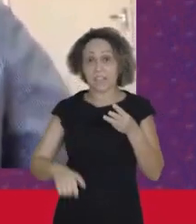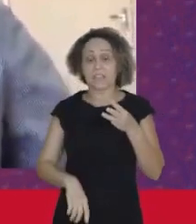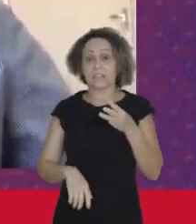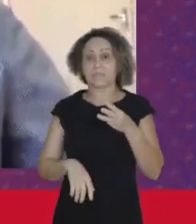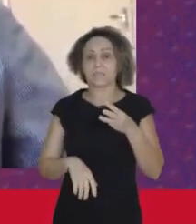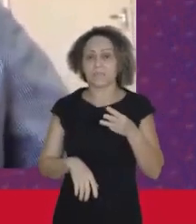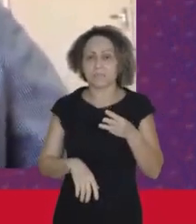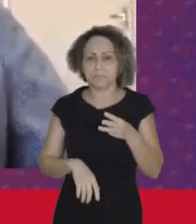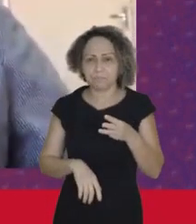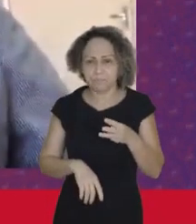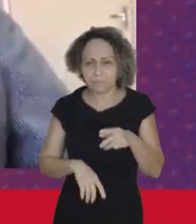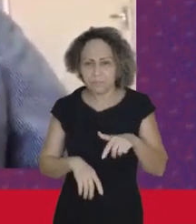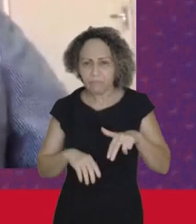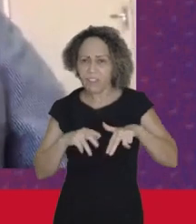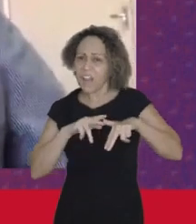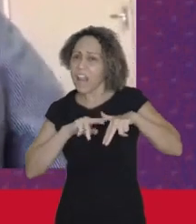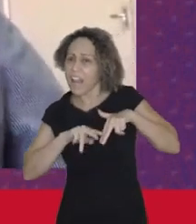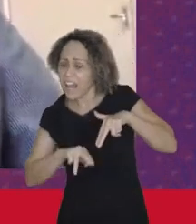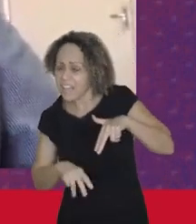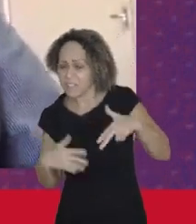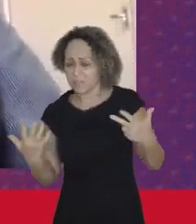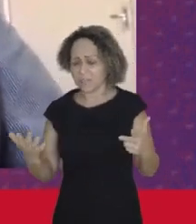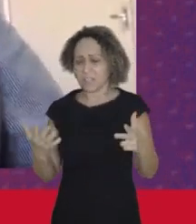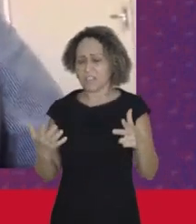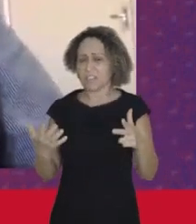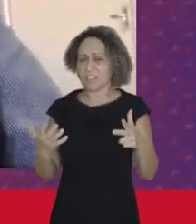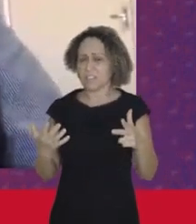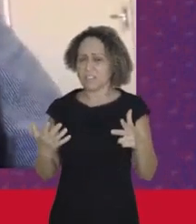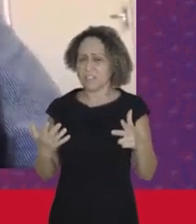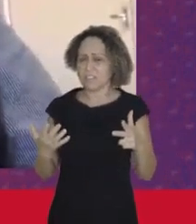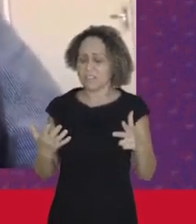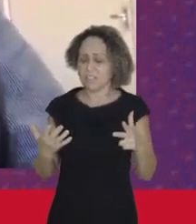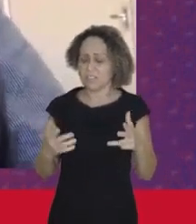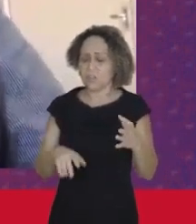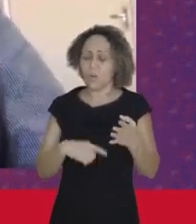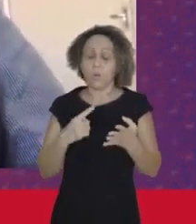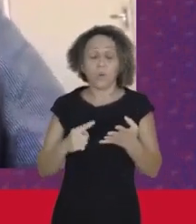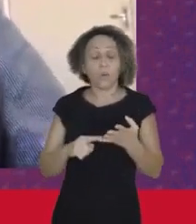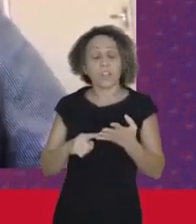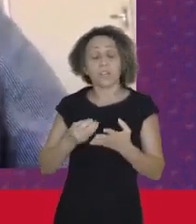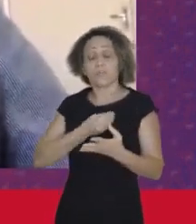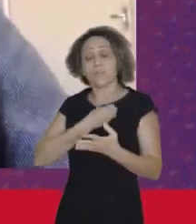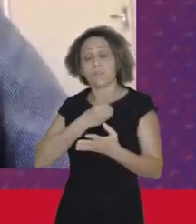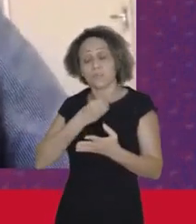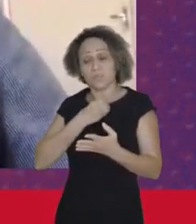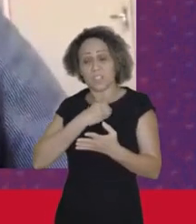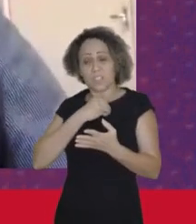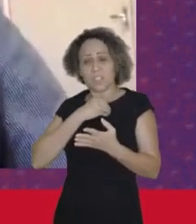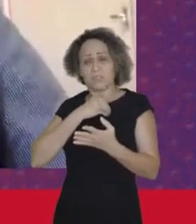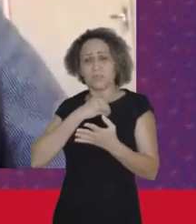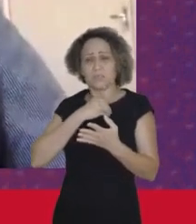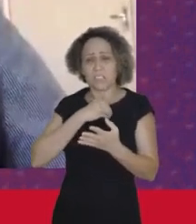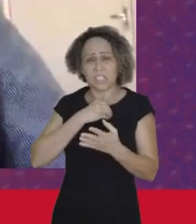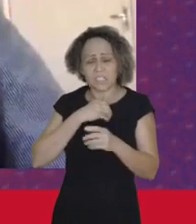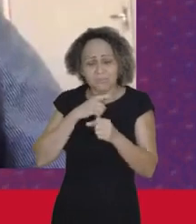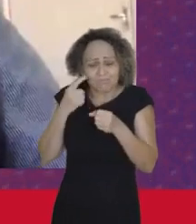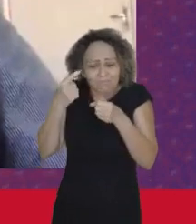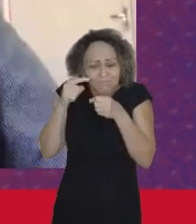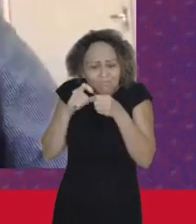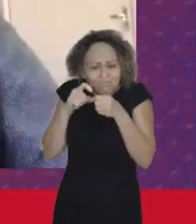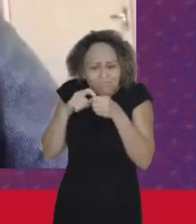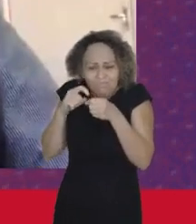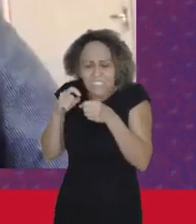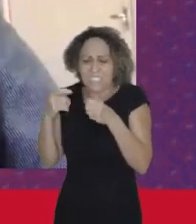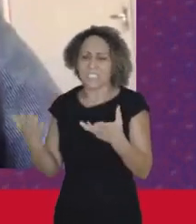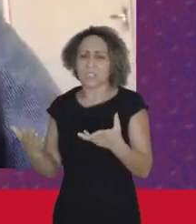campo, representam uma parcela da sociedade brasileira que interseccionam